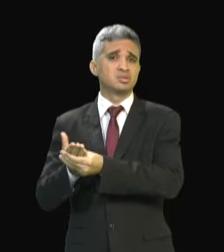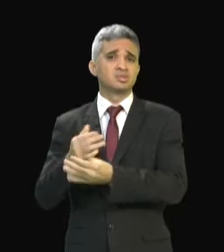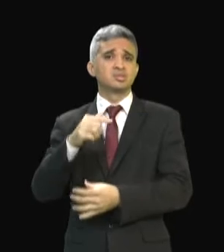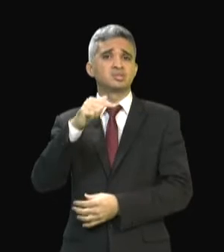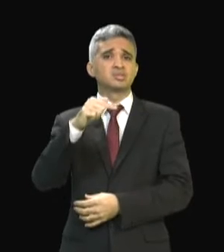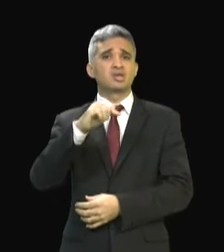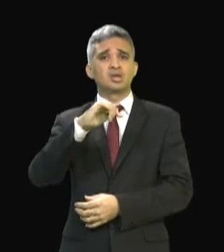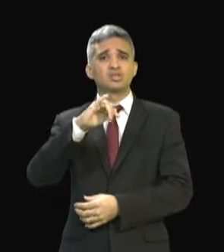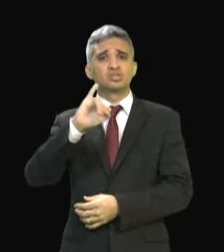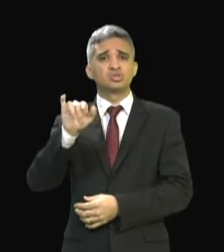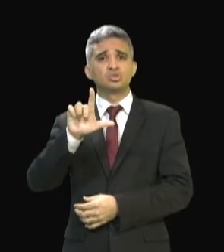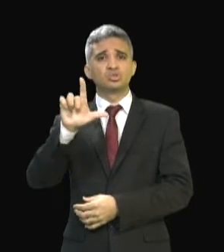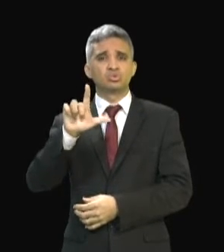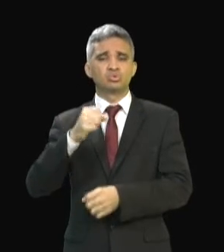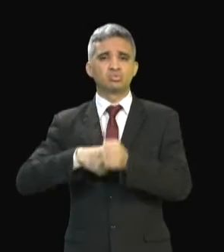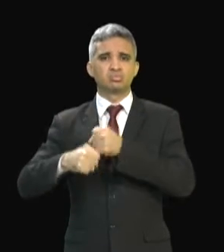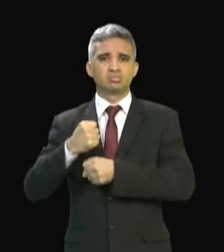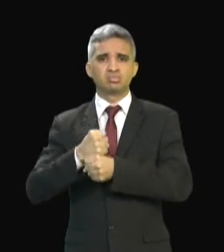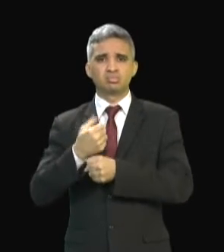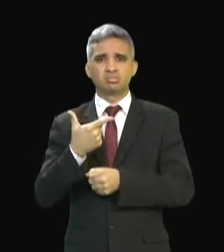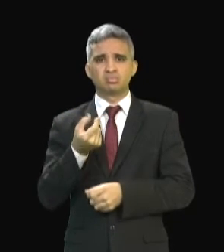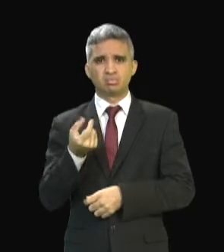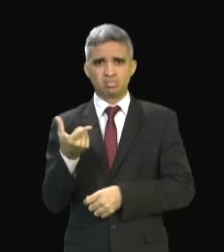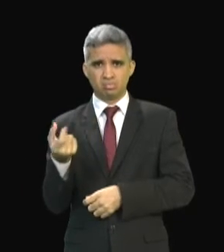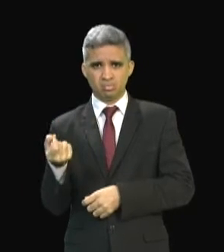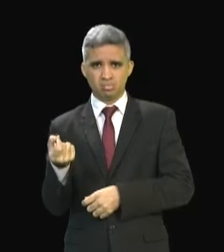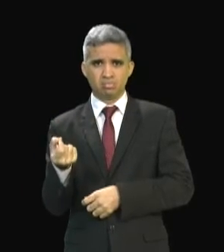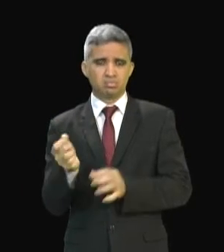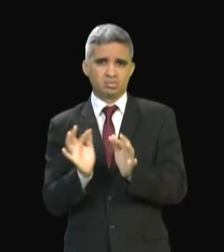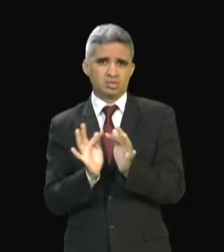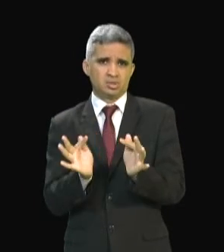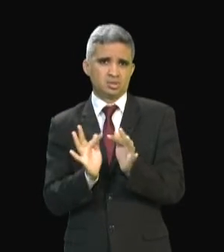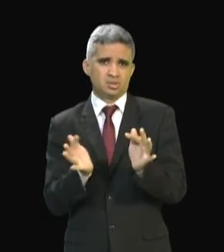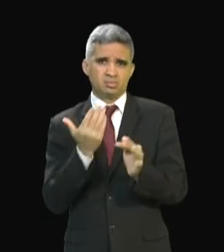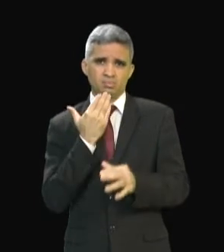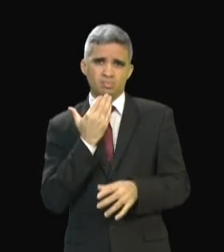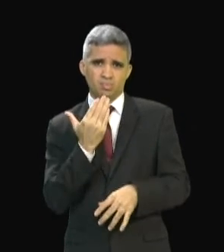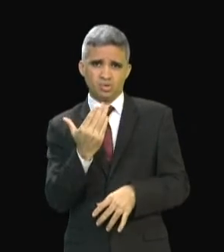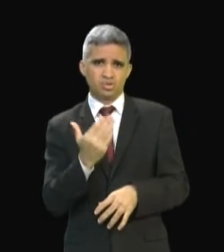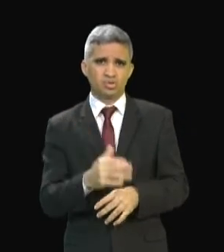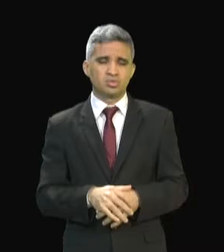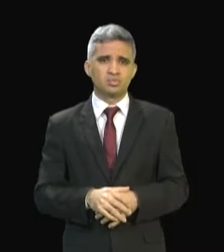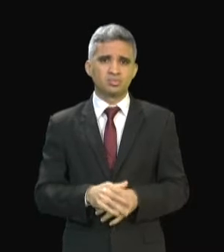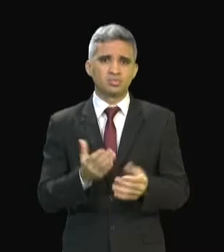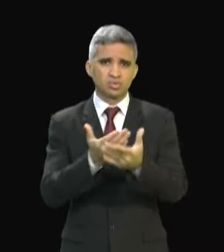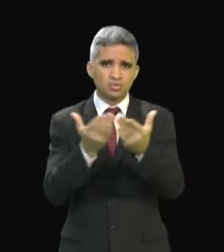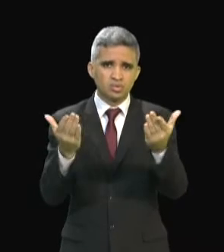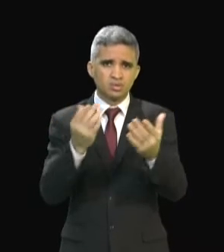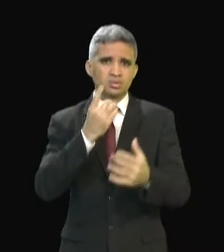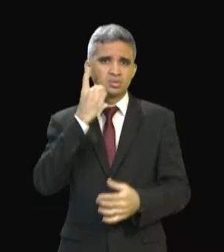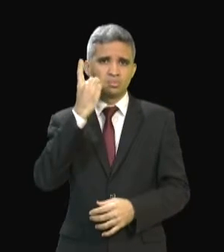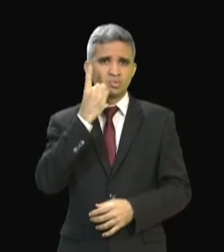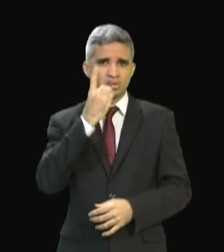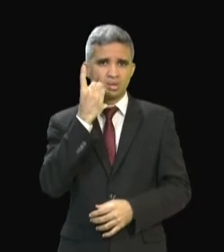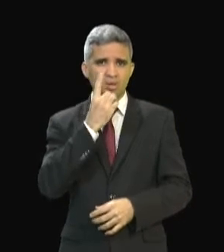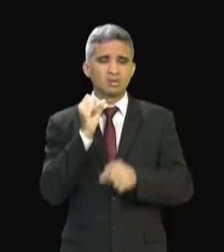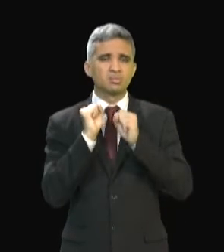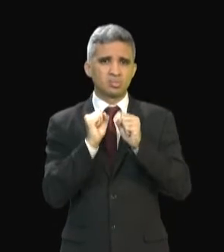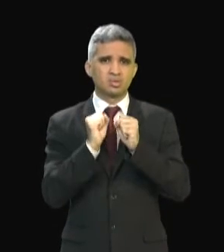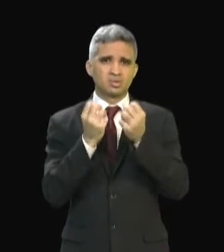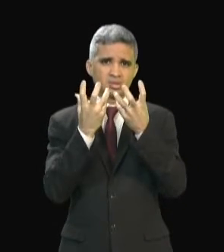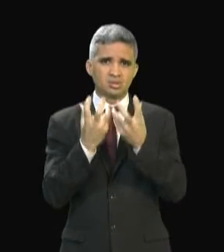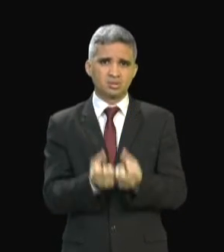julho, 2020. Então, era essa a nossa solicitação para que nossos companheiros, nossos amigos deputados